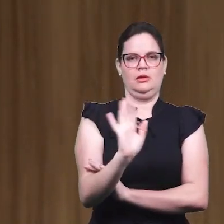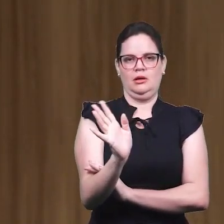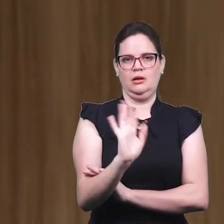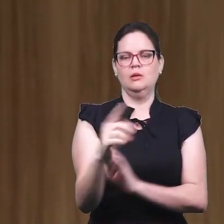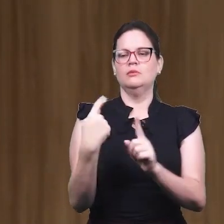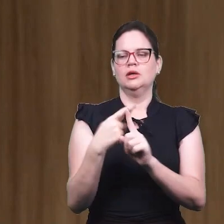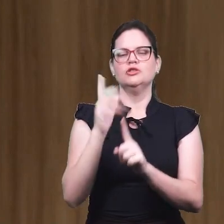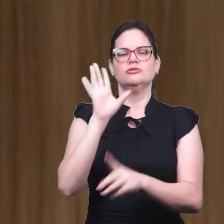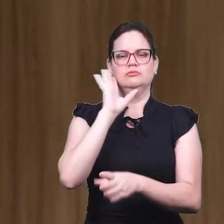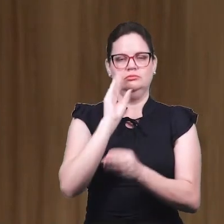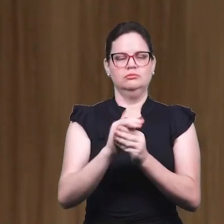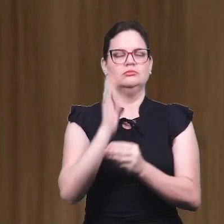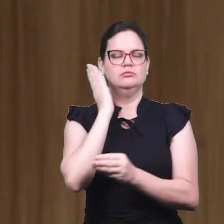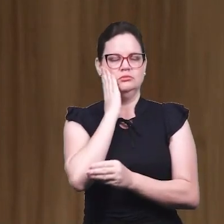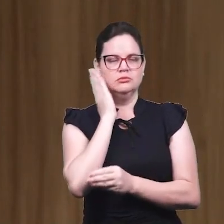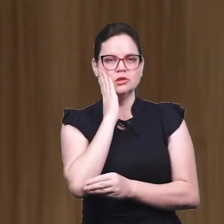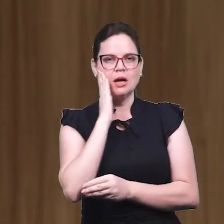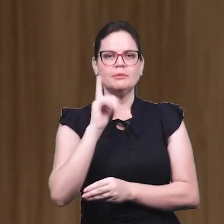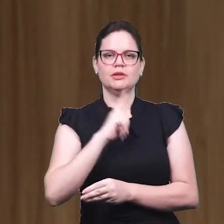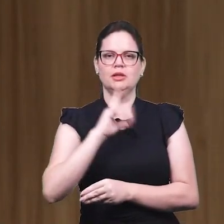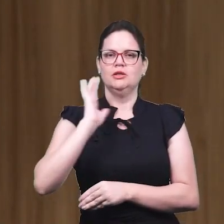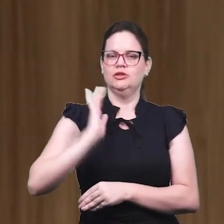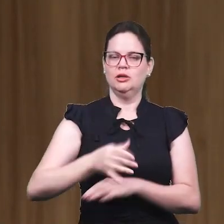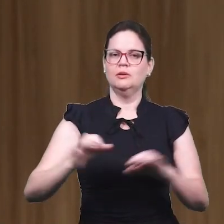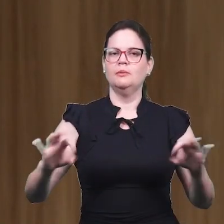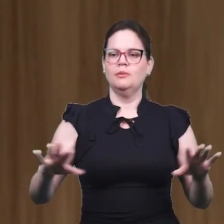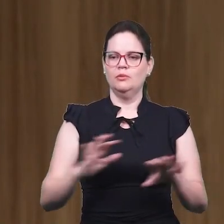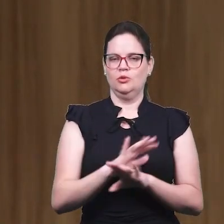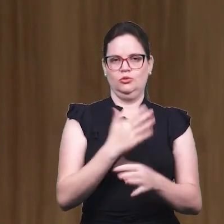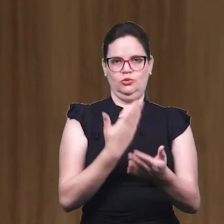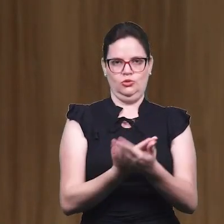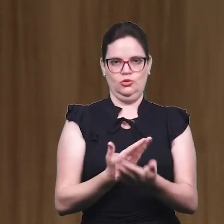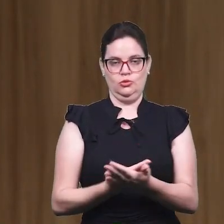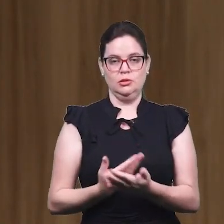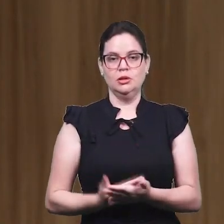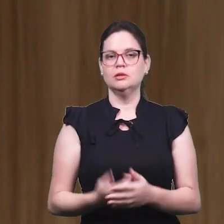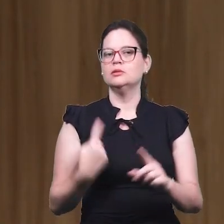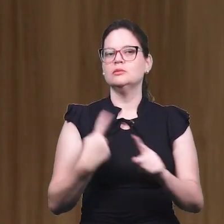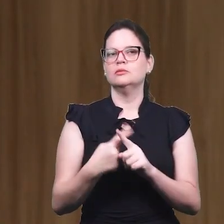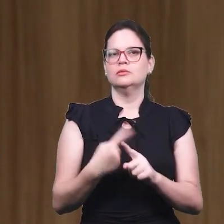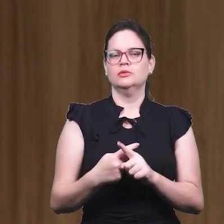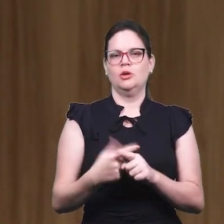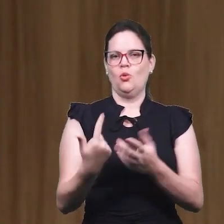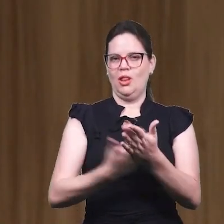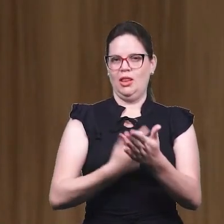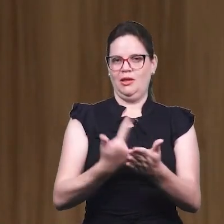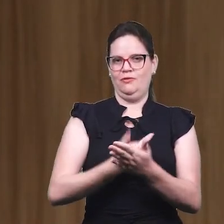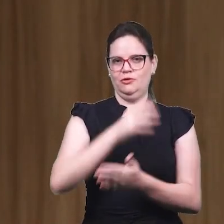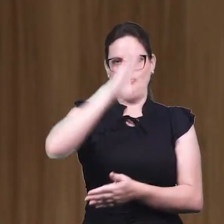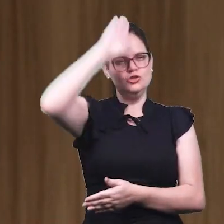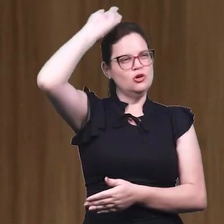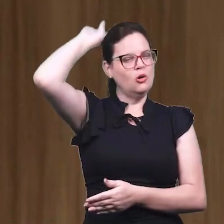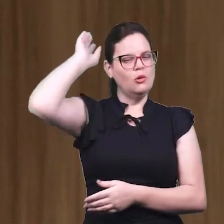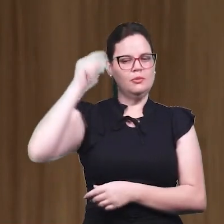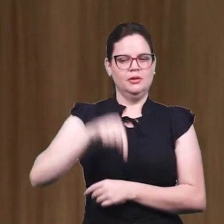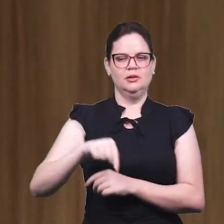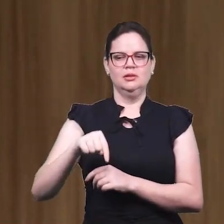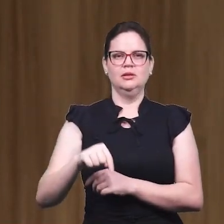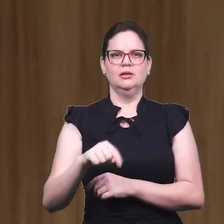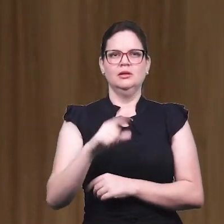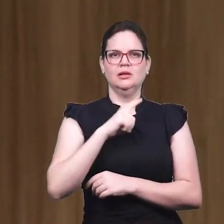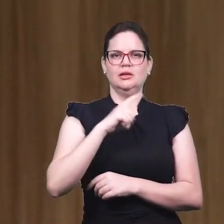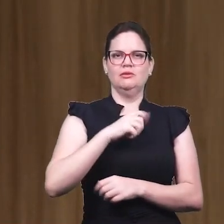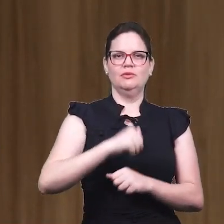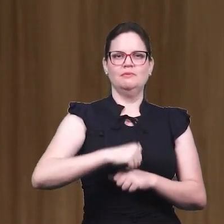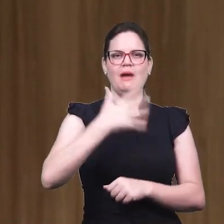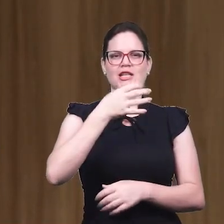já vem sendo trabalhado, porque a carta aos Romanos talvez tenha sido uma das